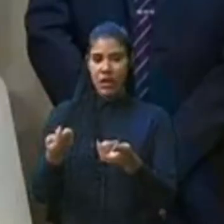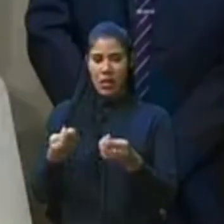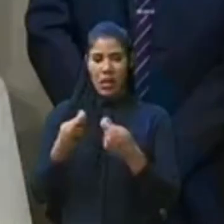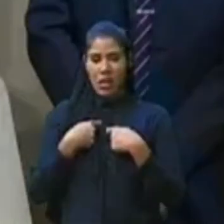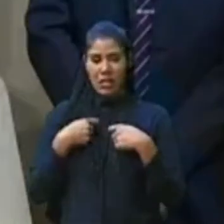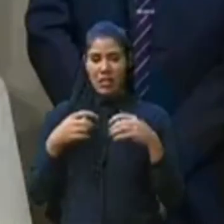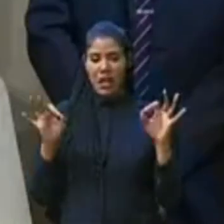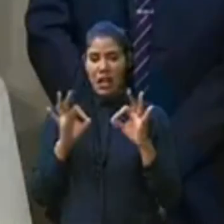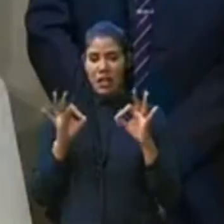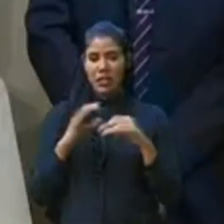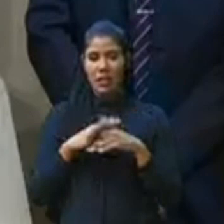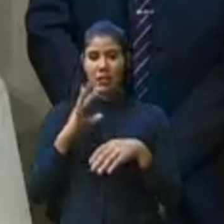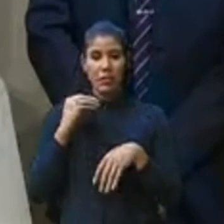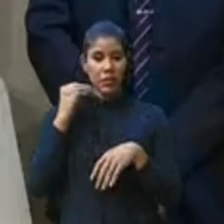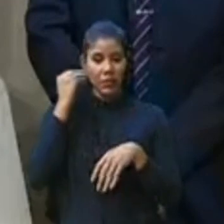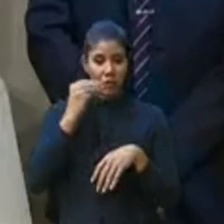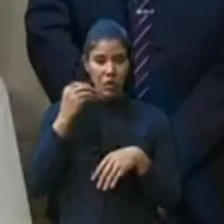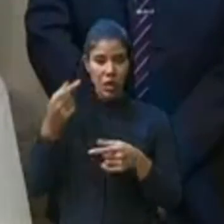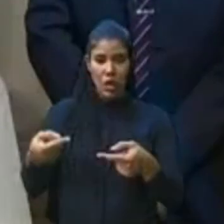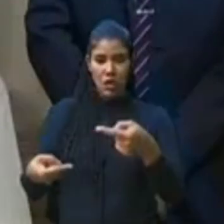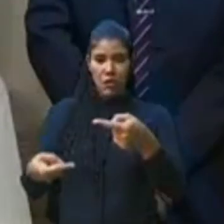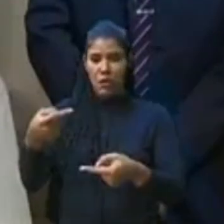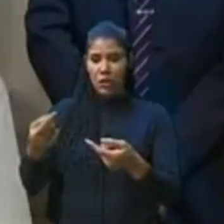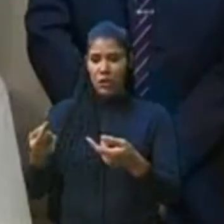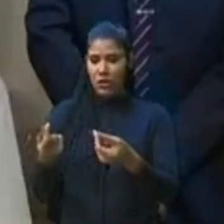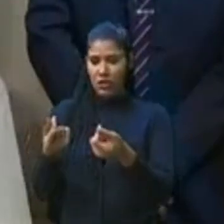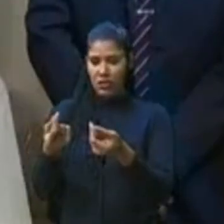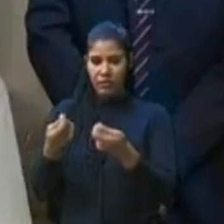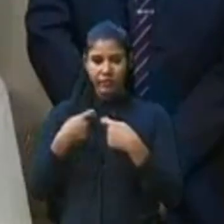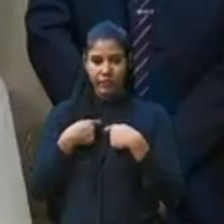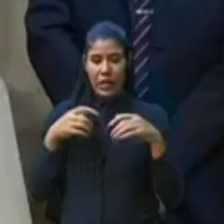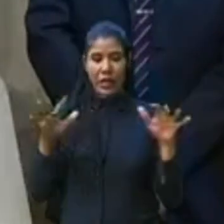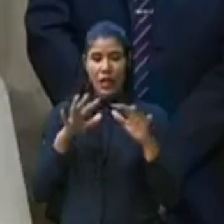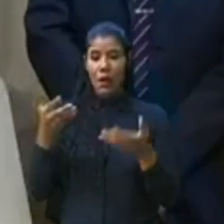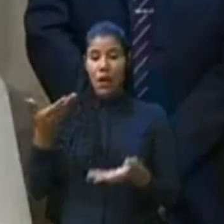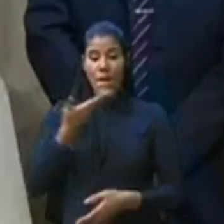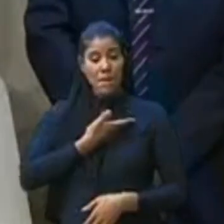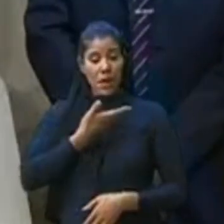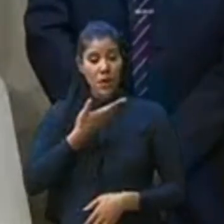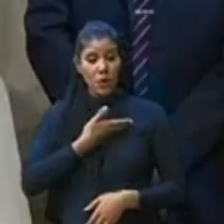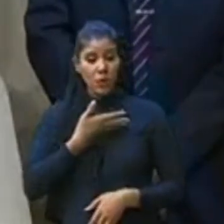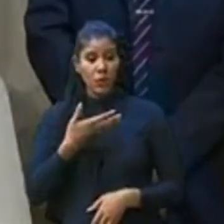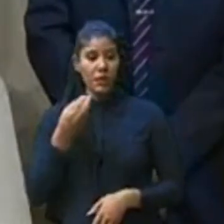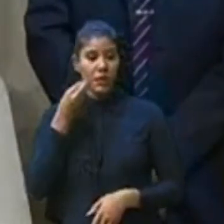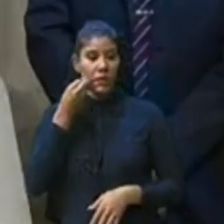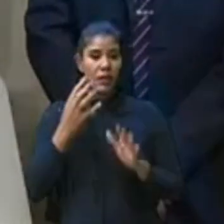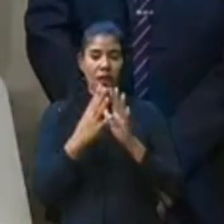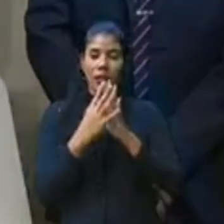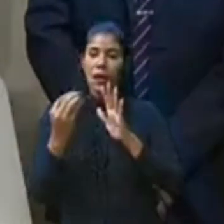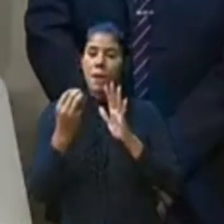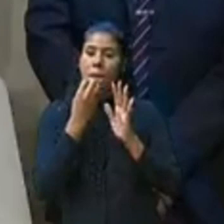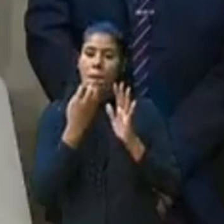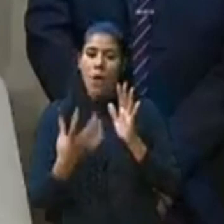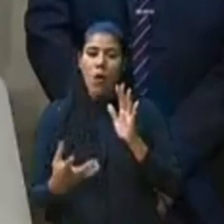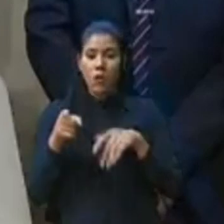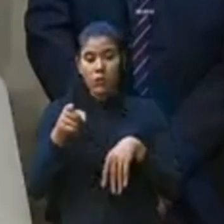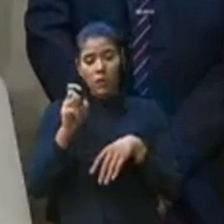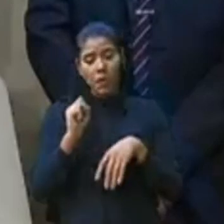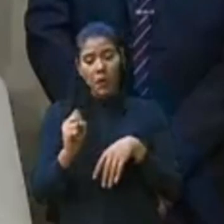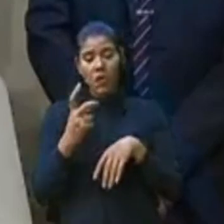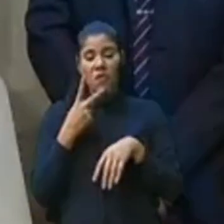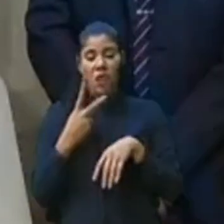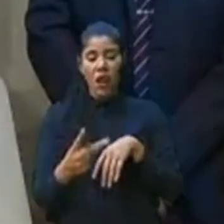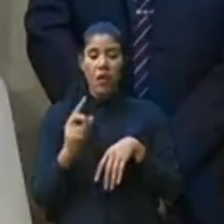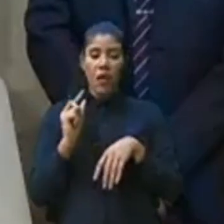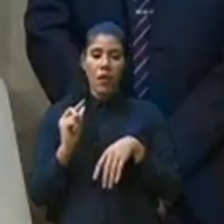experiência. Não ganhei dinheiro em política, fiz amizades. Tentei dar bons exemplos. Você pode dizer, ou podia